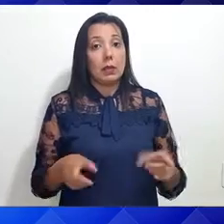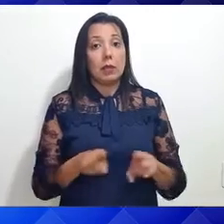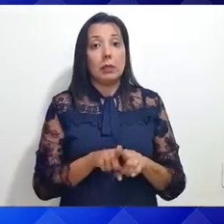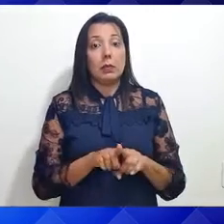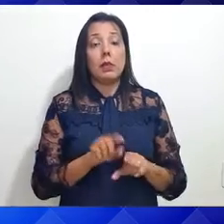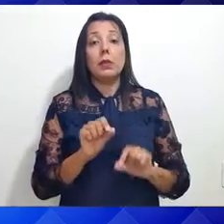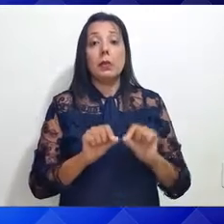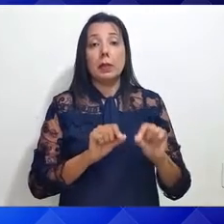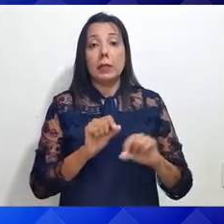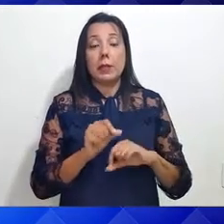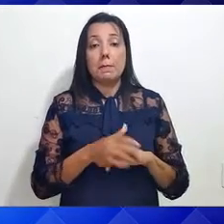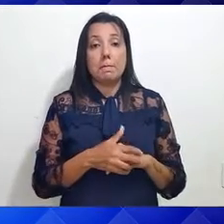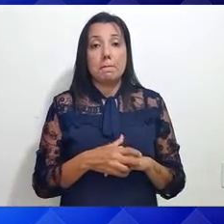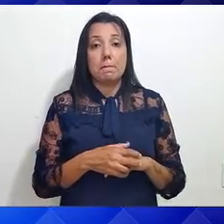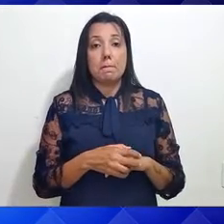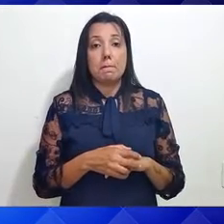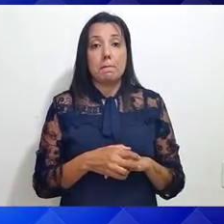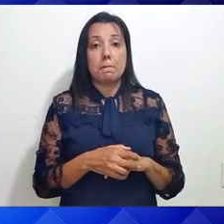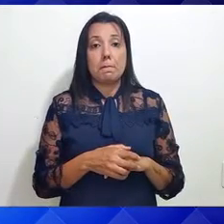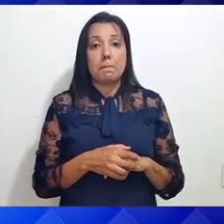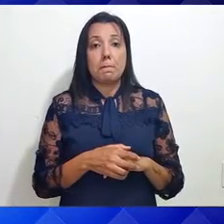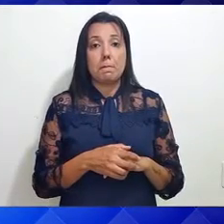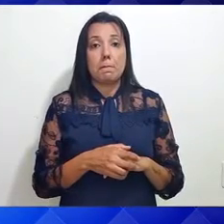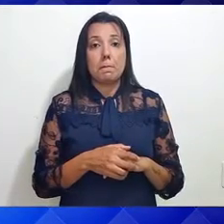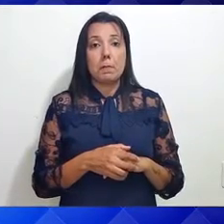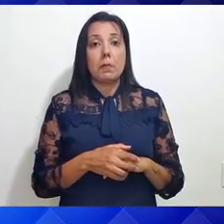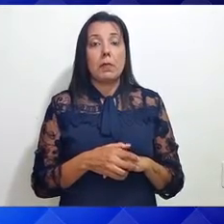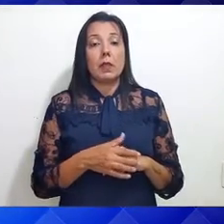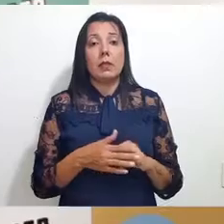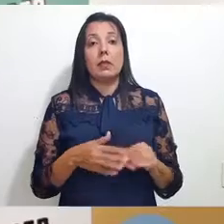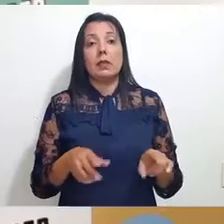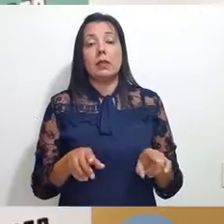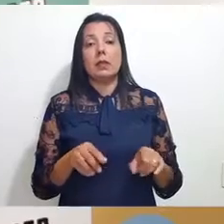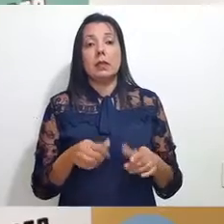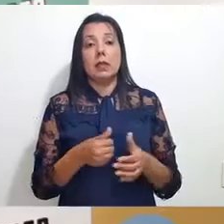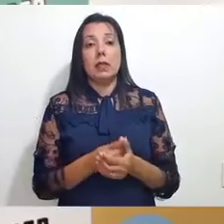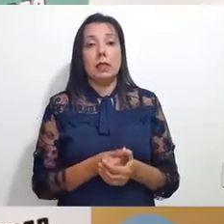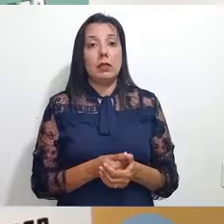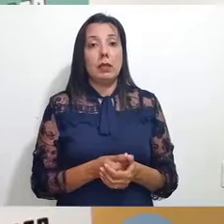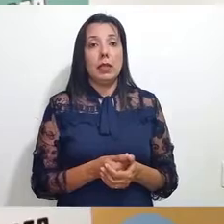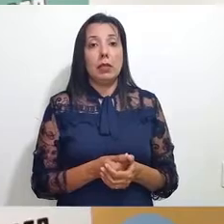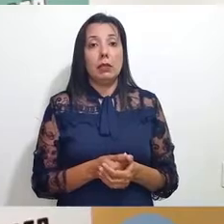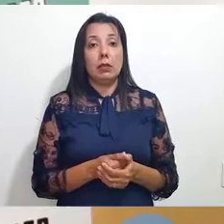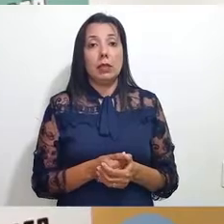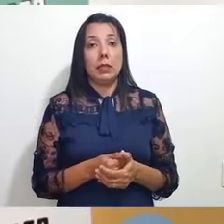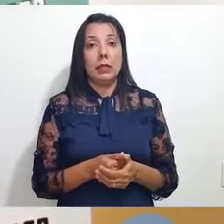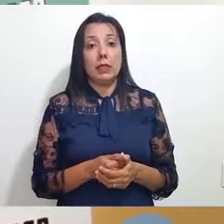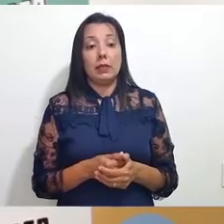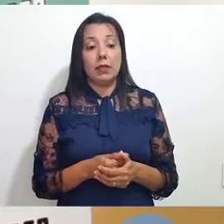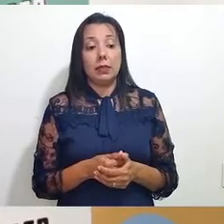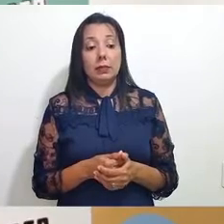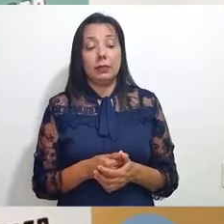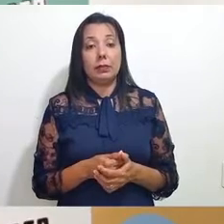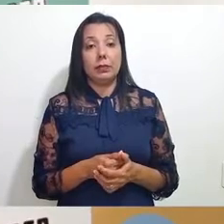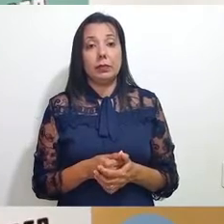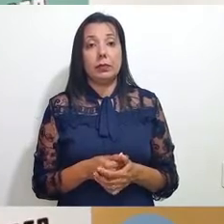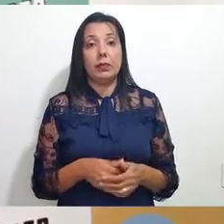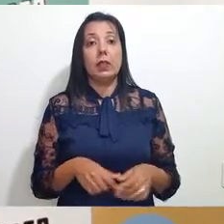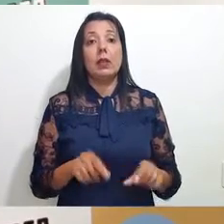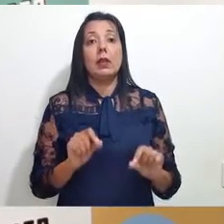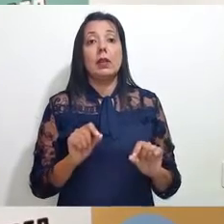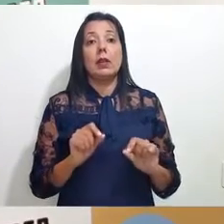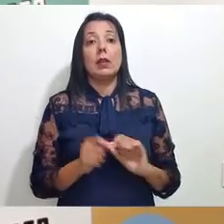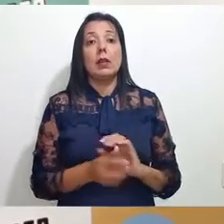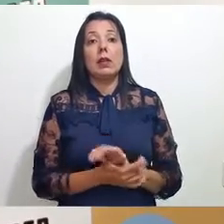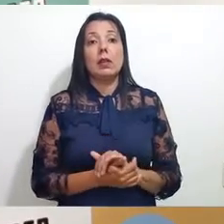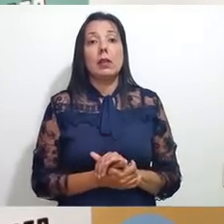Sim. Né, a gente pegando as falas aqui das conselheiras tutelares, a gente vê que é mais uma responsabilidade muito grande, é